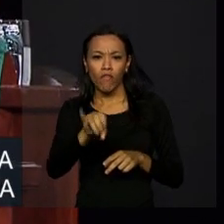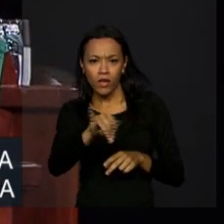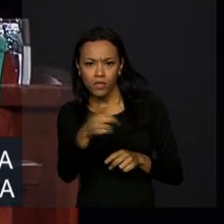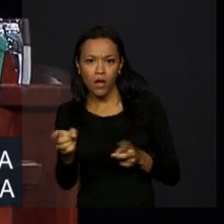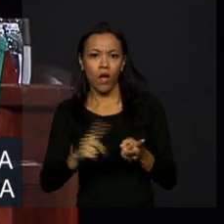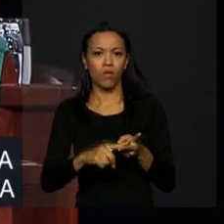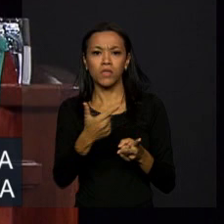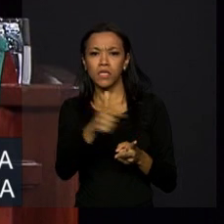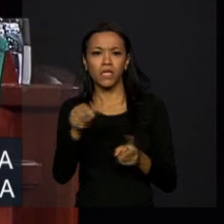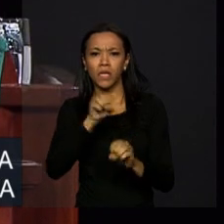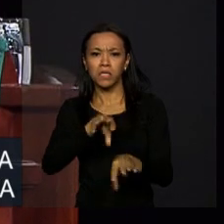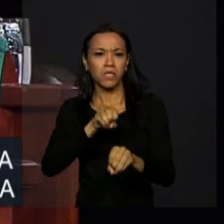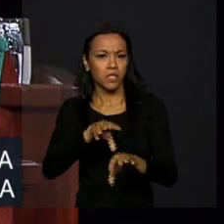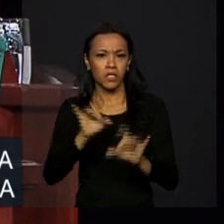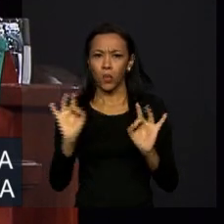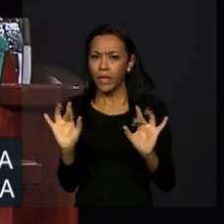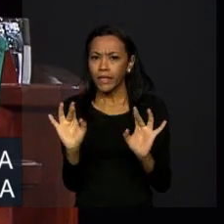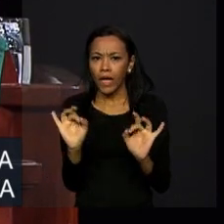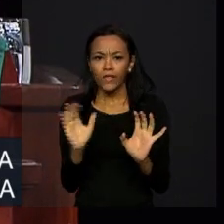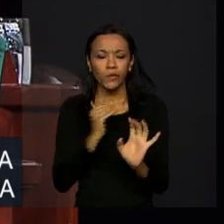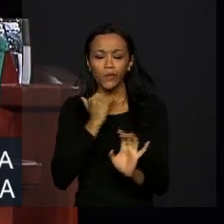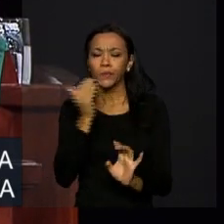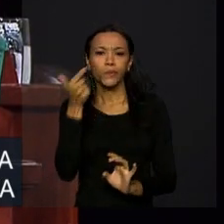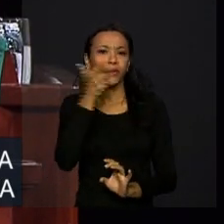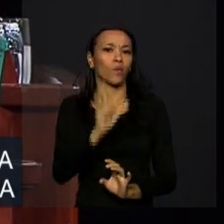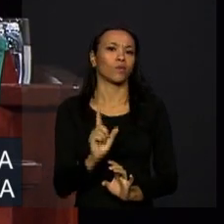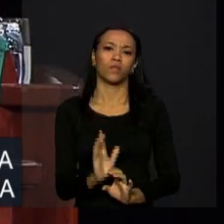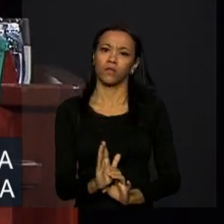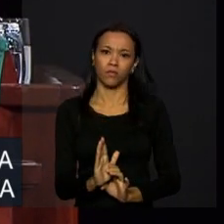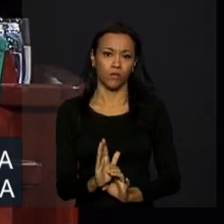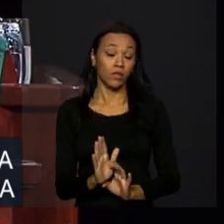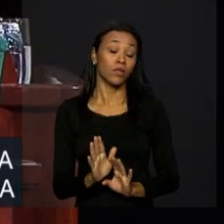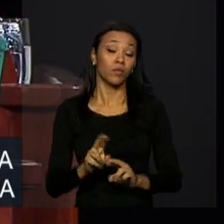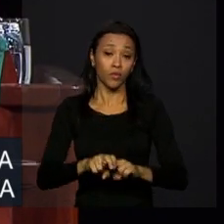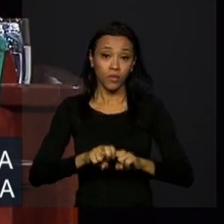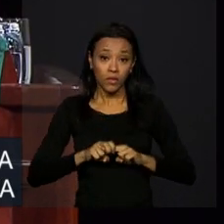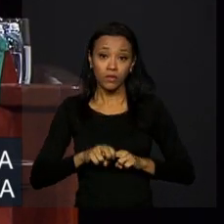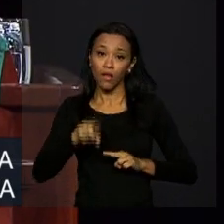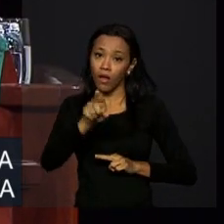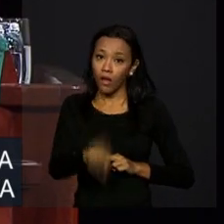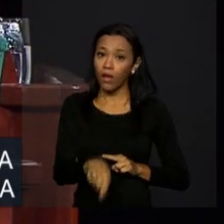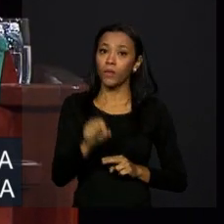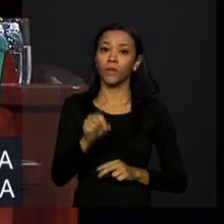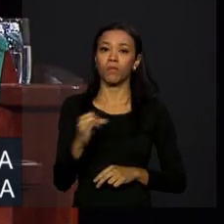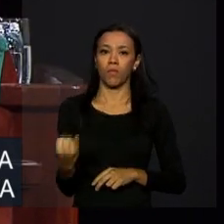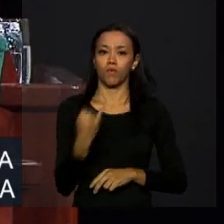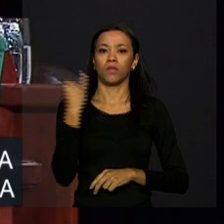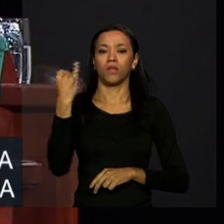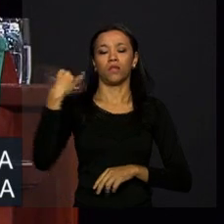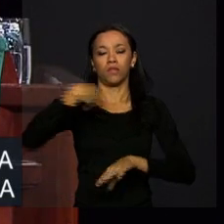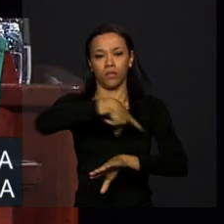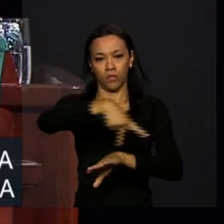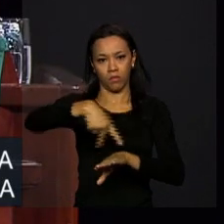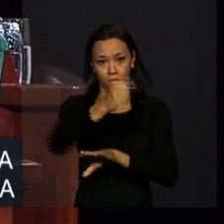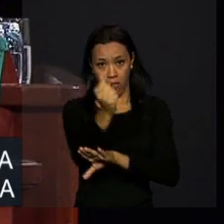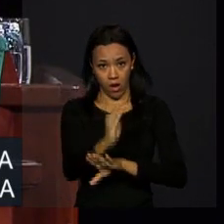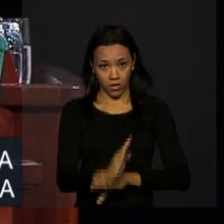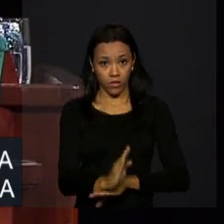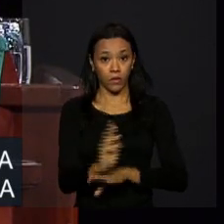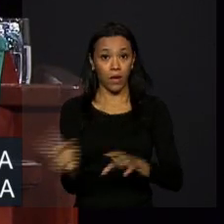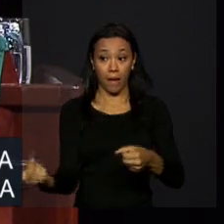educação de qualidade não faremos isso daí a importância para o Brasil da